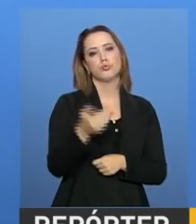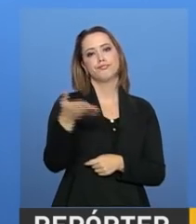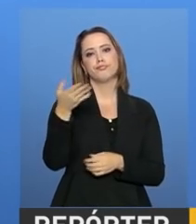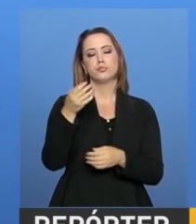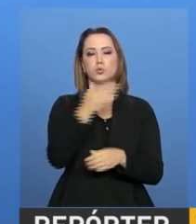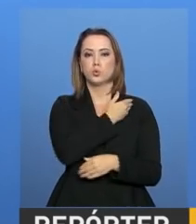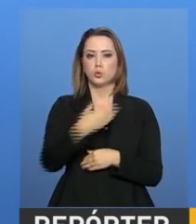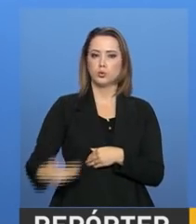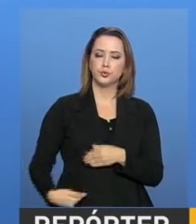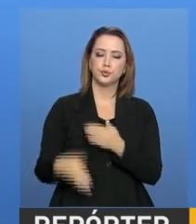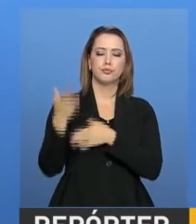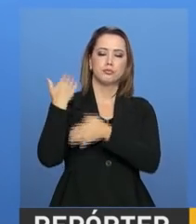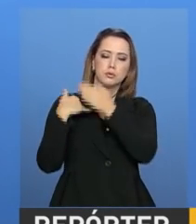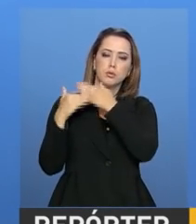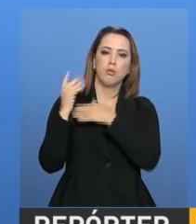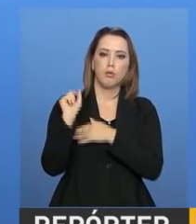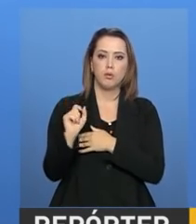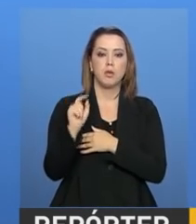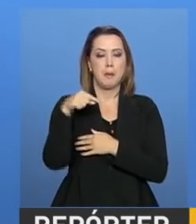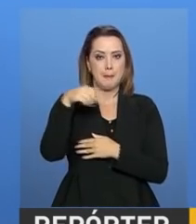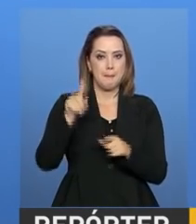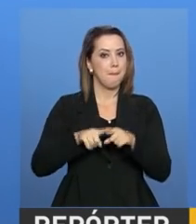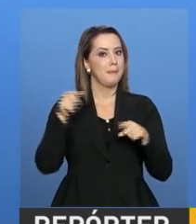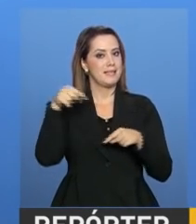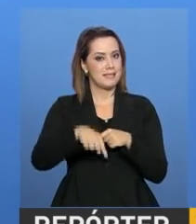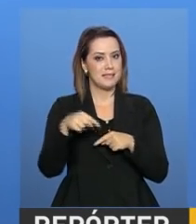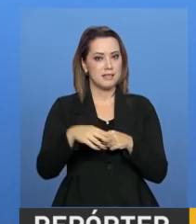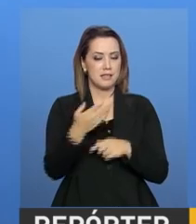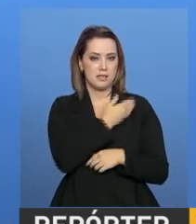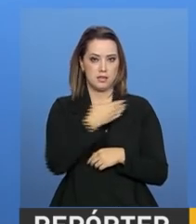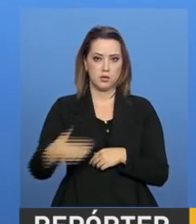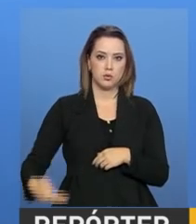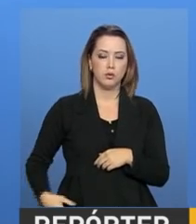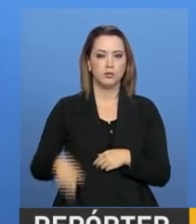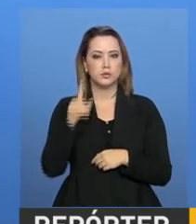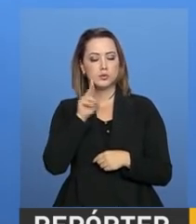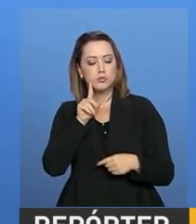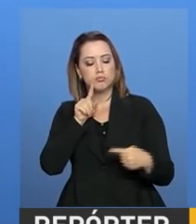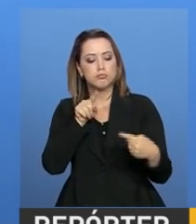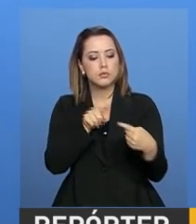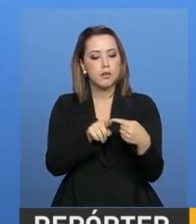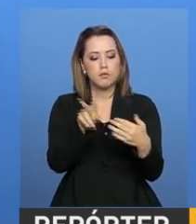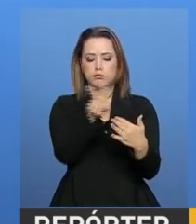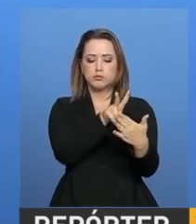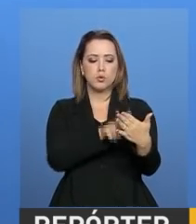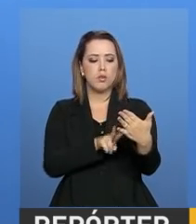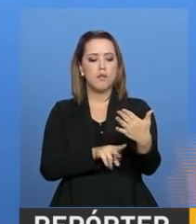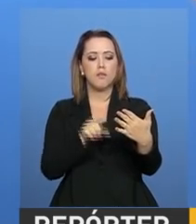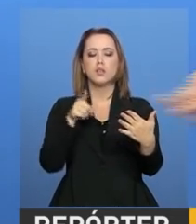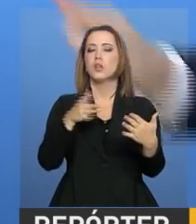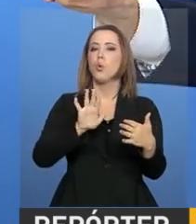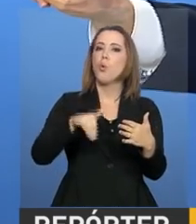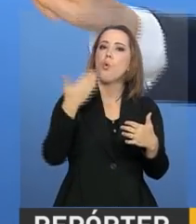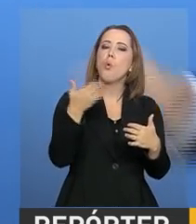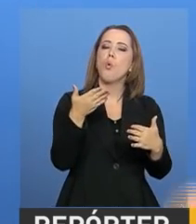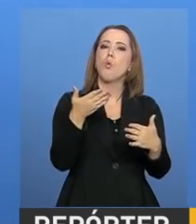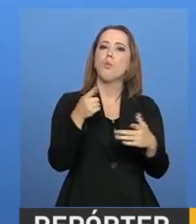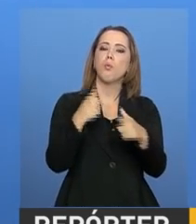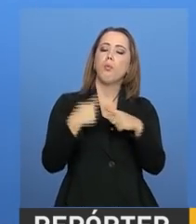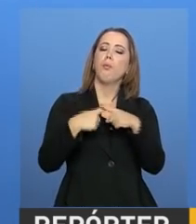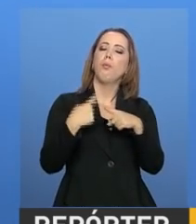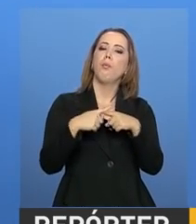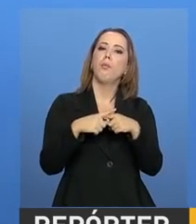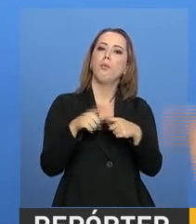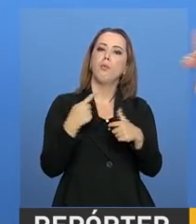que este Governo está tomando medidas concretas avaliando Quais são as razões da crise que vivemos e o que é